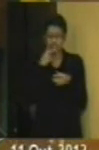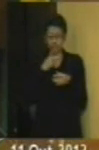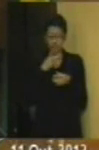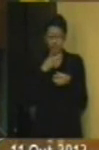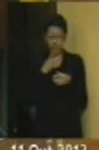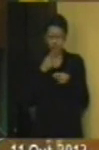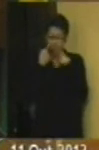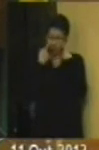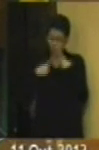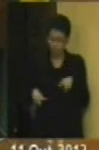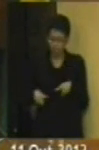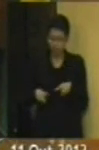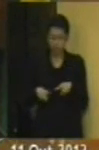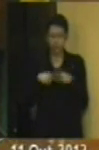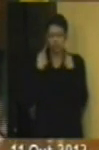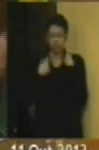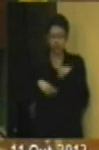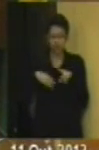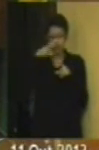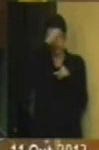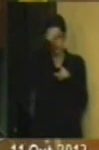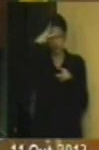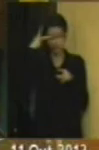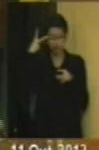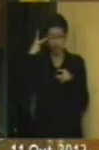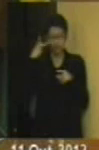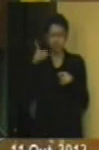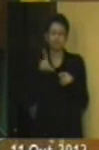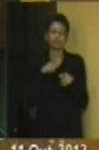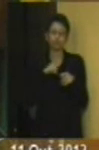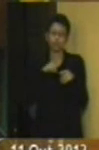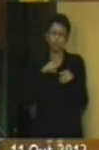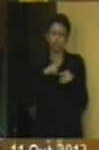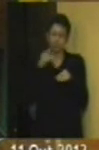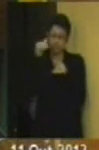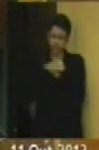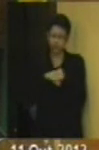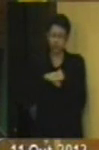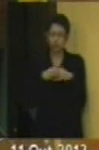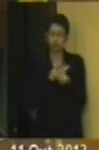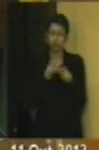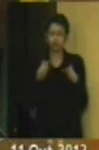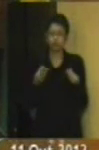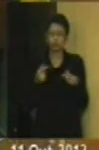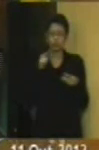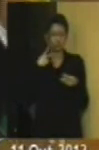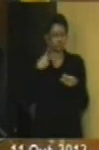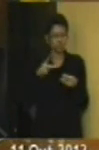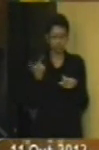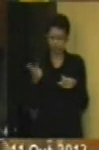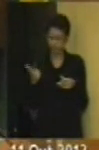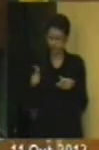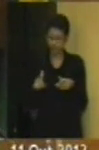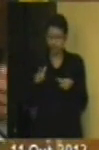muito difícil claro que o recheio da prefeita conceição existe é muito grande o de vossa excelência não tem nenhuma ainda talvez lá na